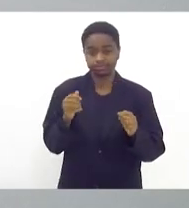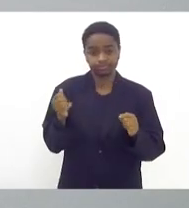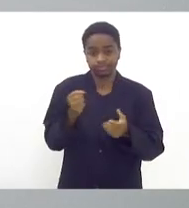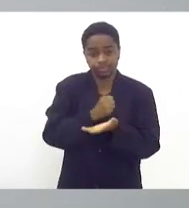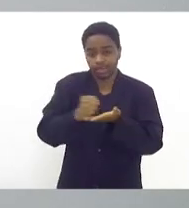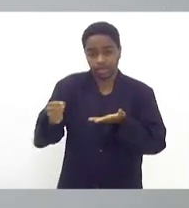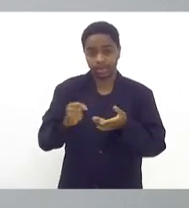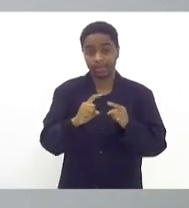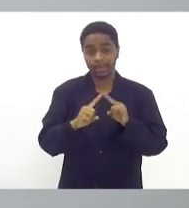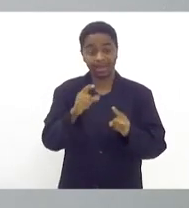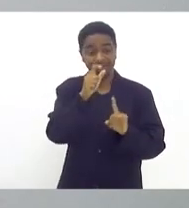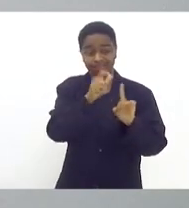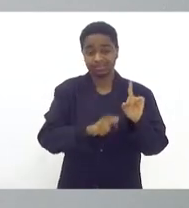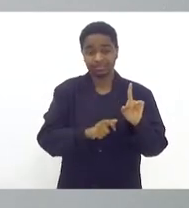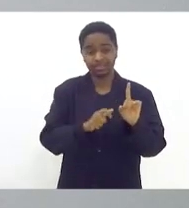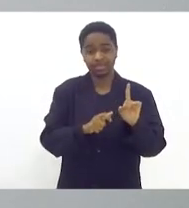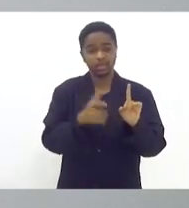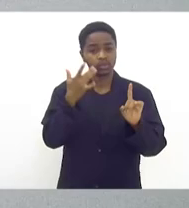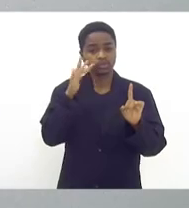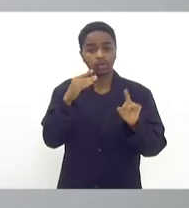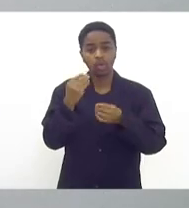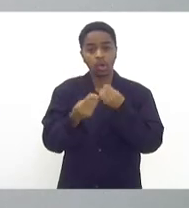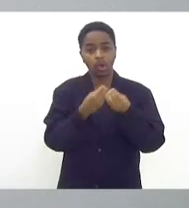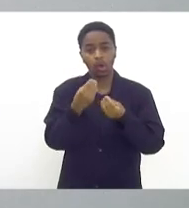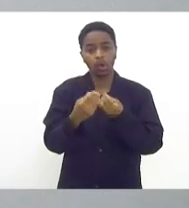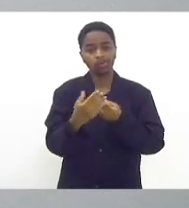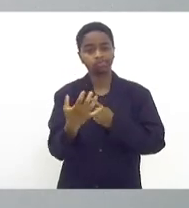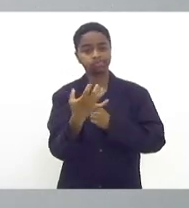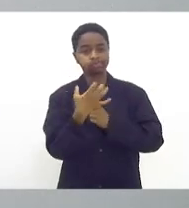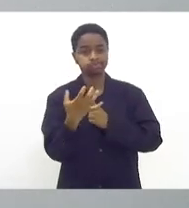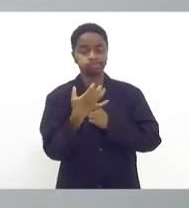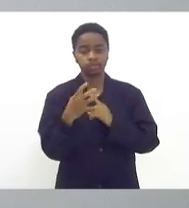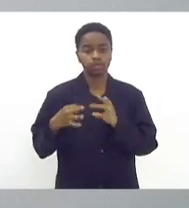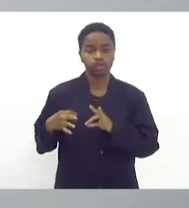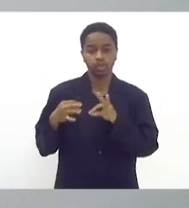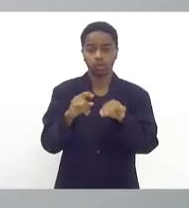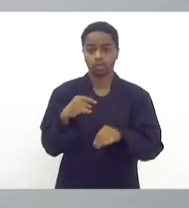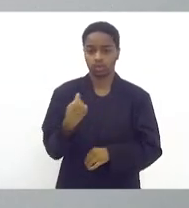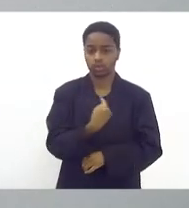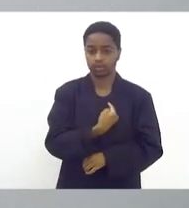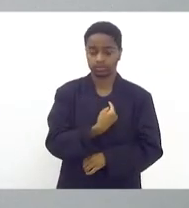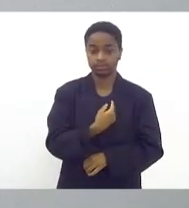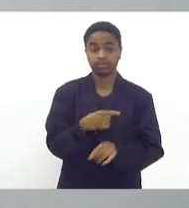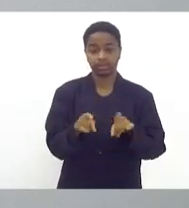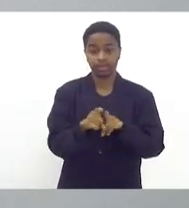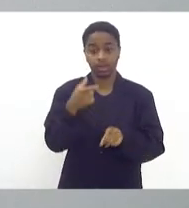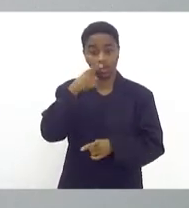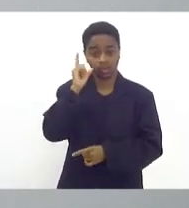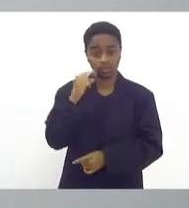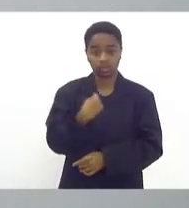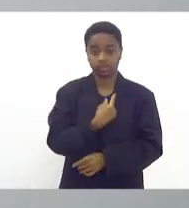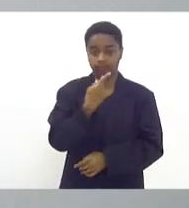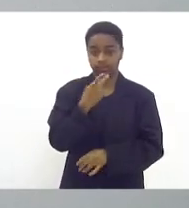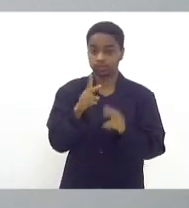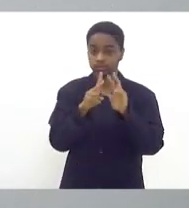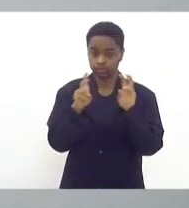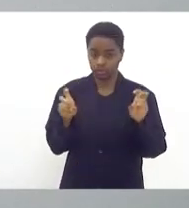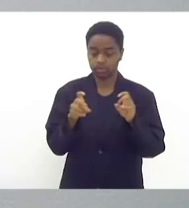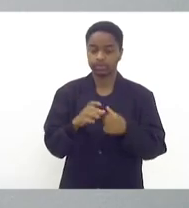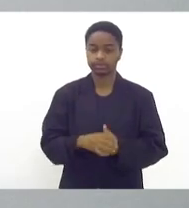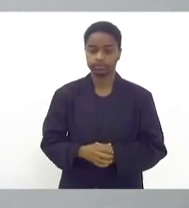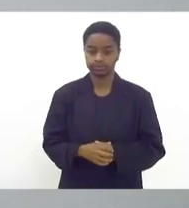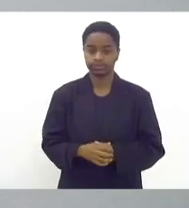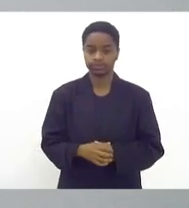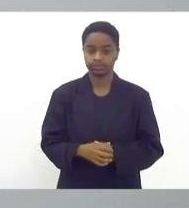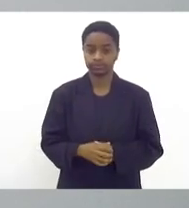doutora não faz ideia como aquilo impos a todos nós E ontem nós falamos sobre isso D Adri porque ontem